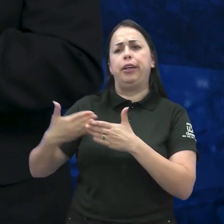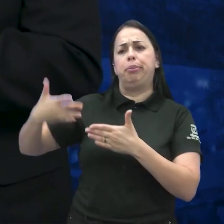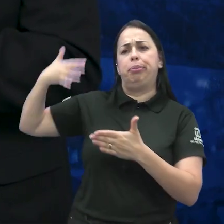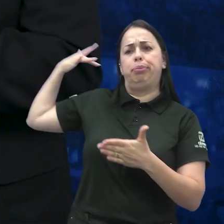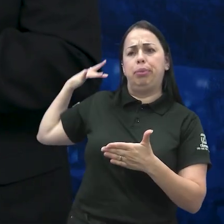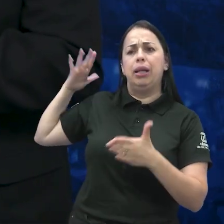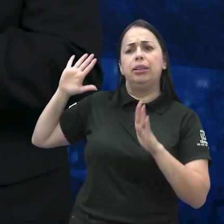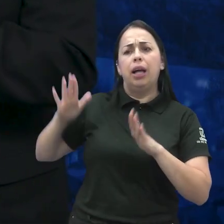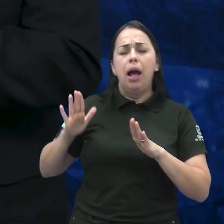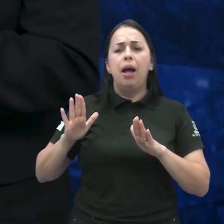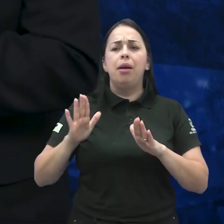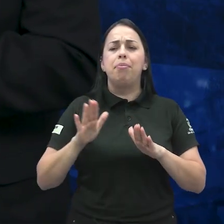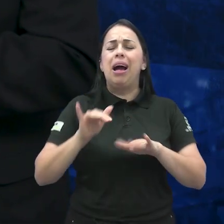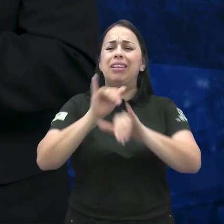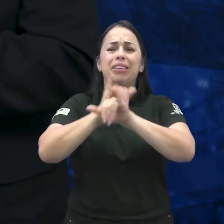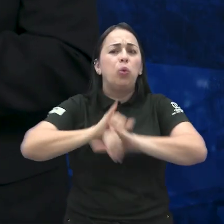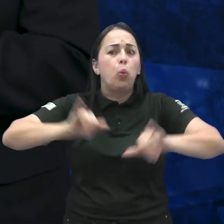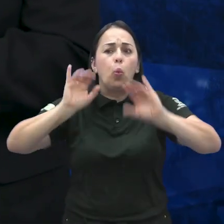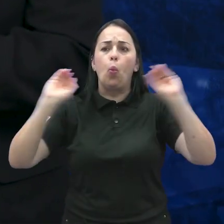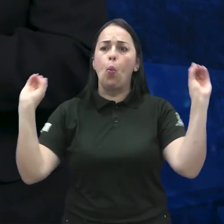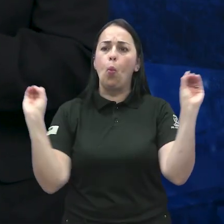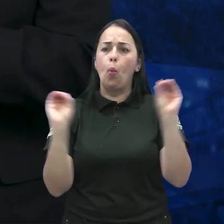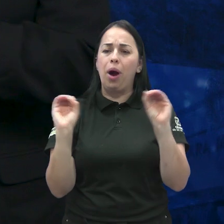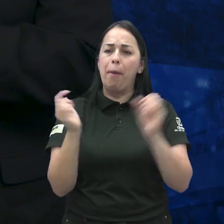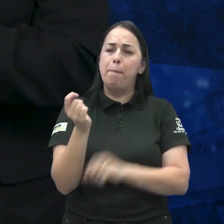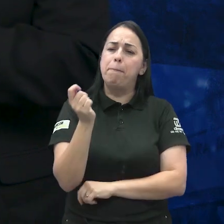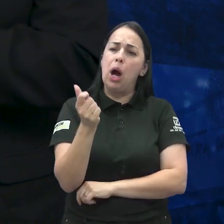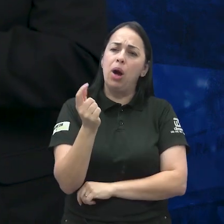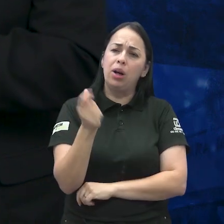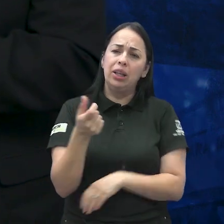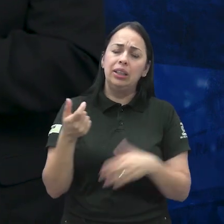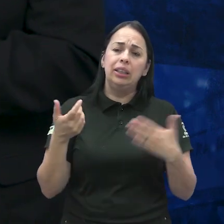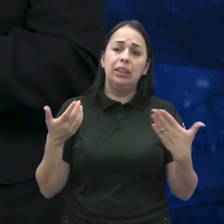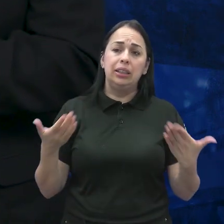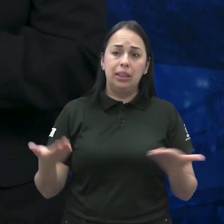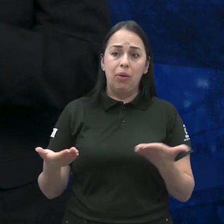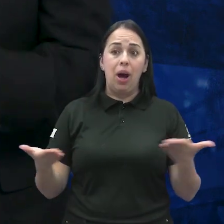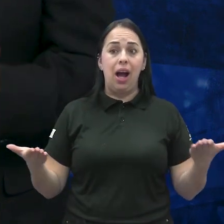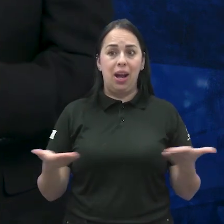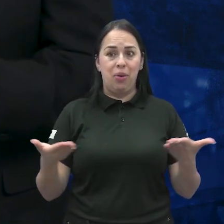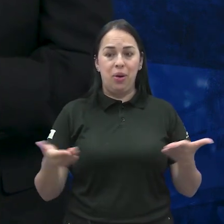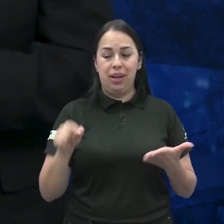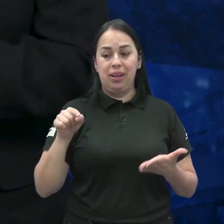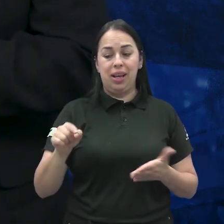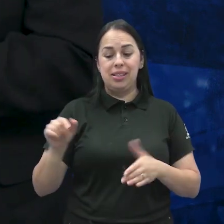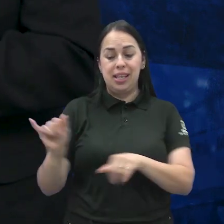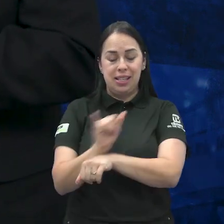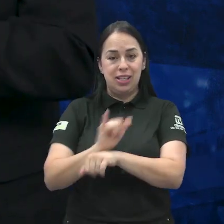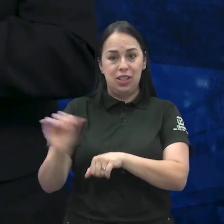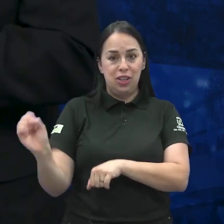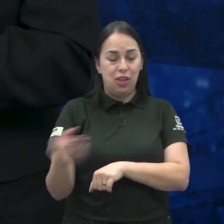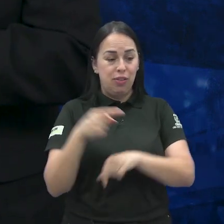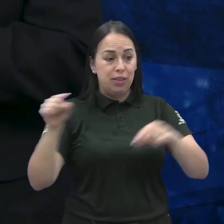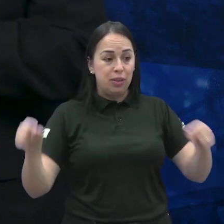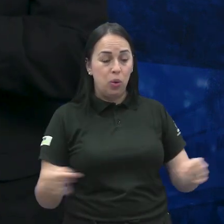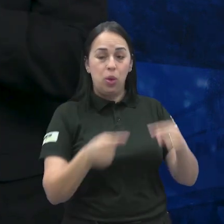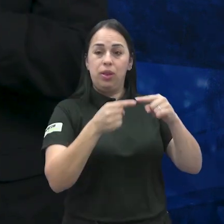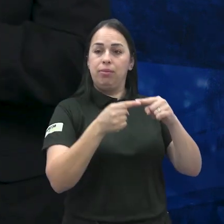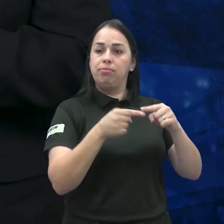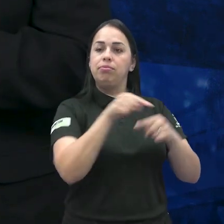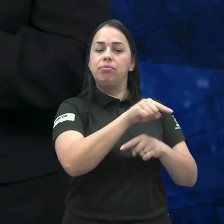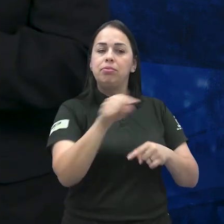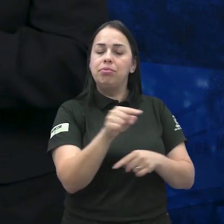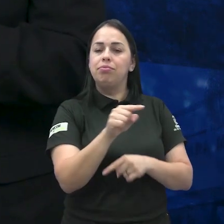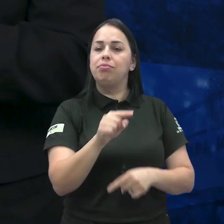alguns benefícios aos condutores, pouco divulgados, inclusive. Com essa nova medida vinculada ao Registro Nacional, espera-se que os condutores